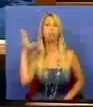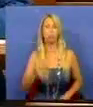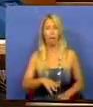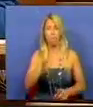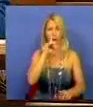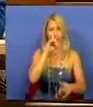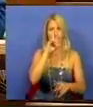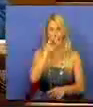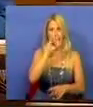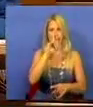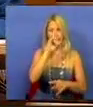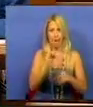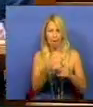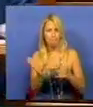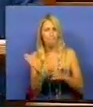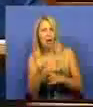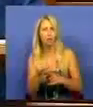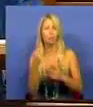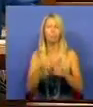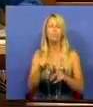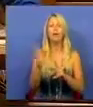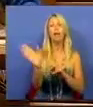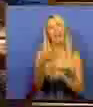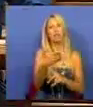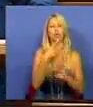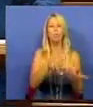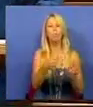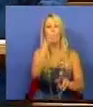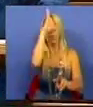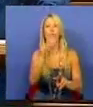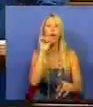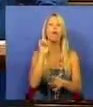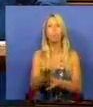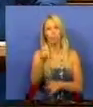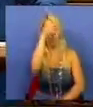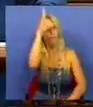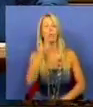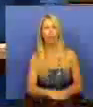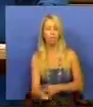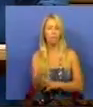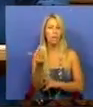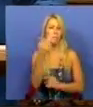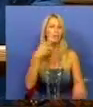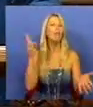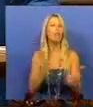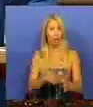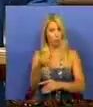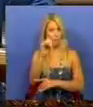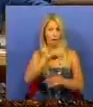sobre a nacionalização e o Governo. Falta verdade no relatório que o PS aprovou